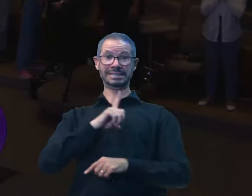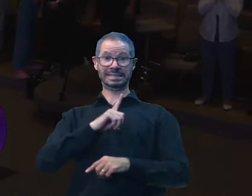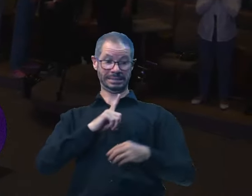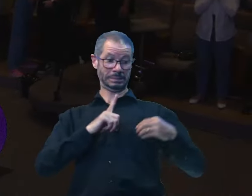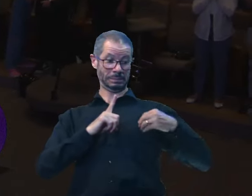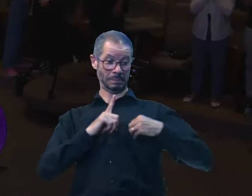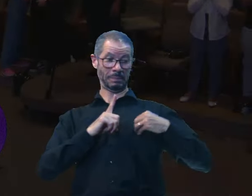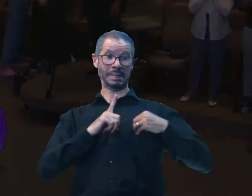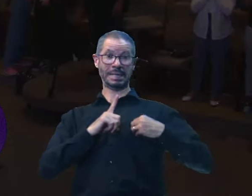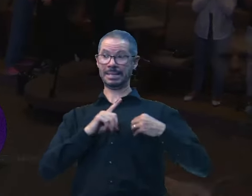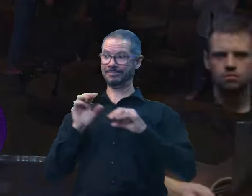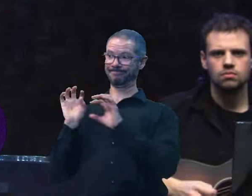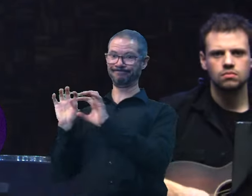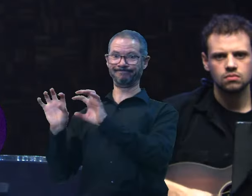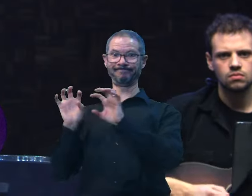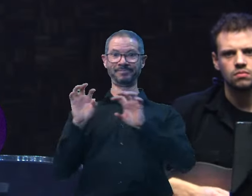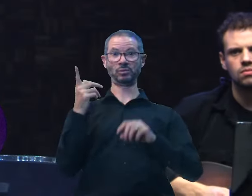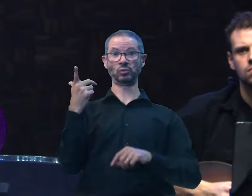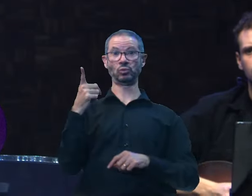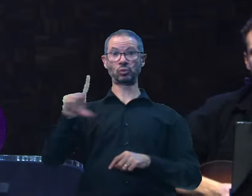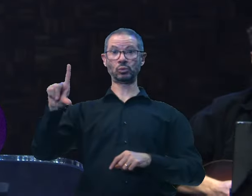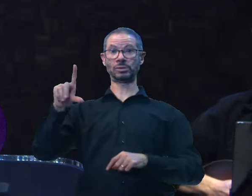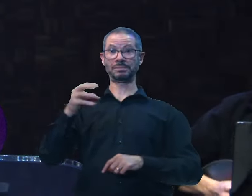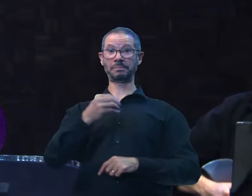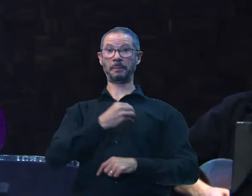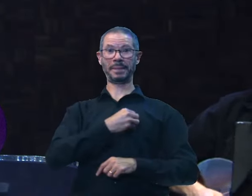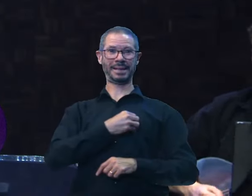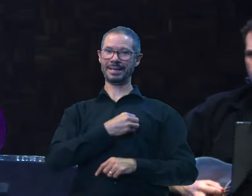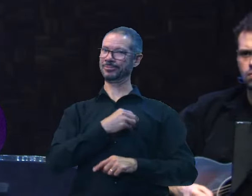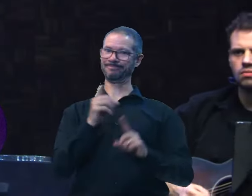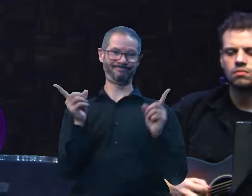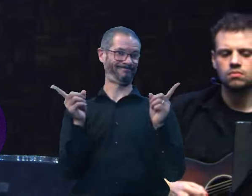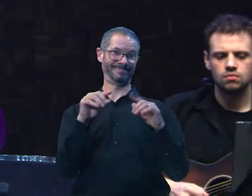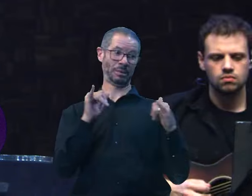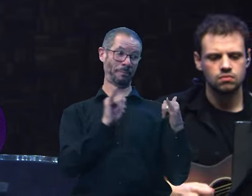pecado em ferir os outros. Existe pecado em não perdoar.